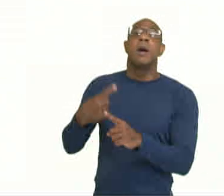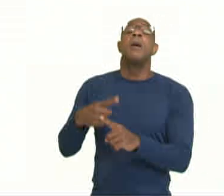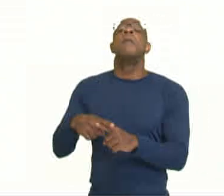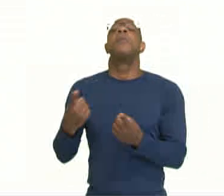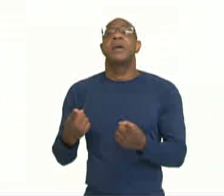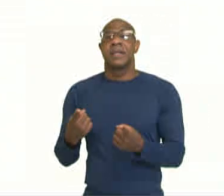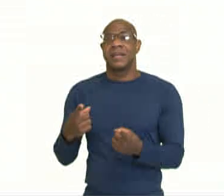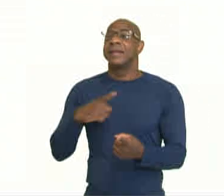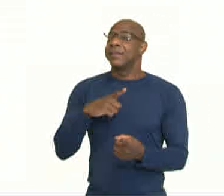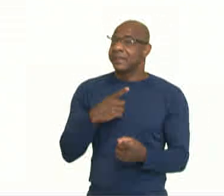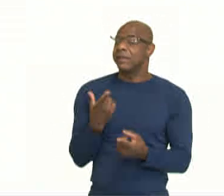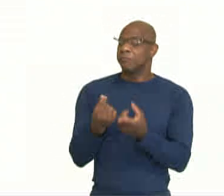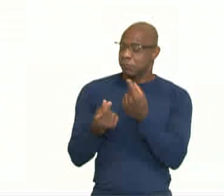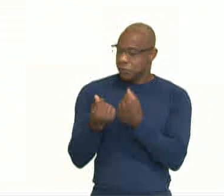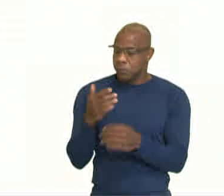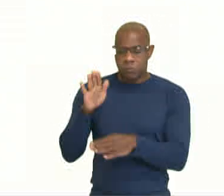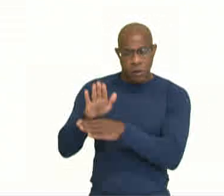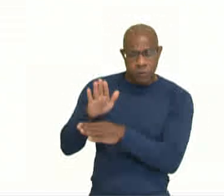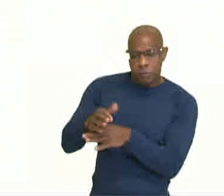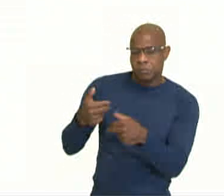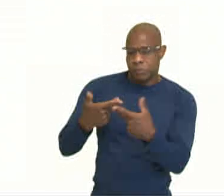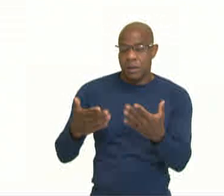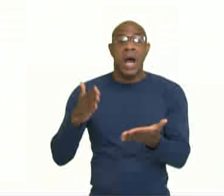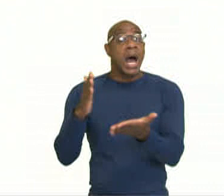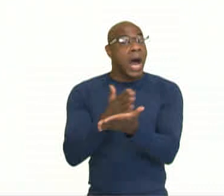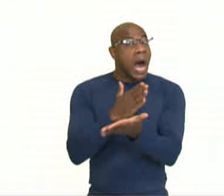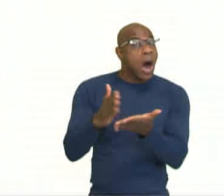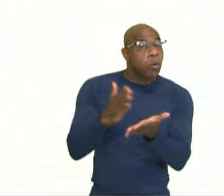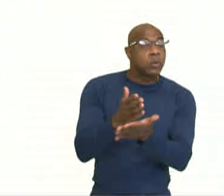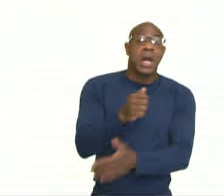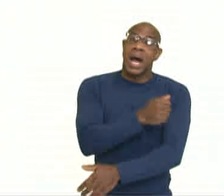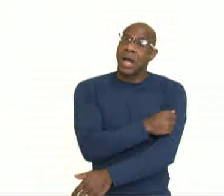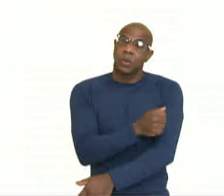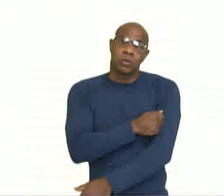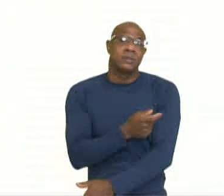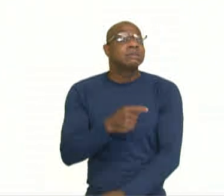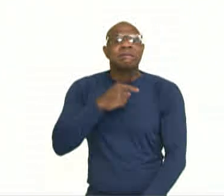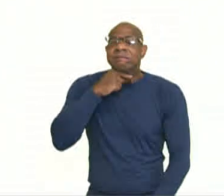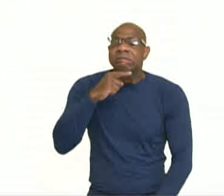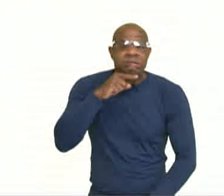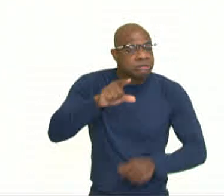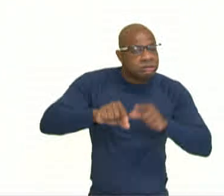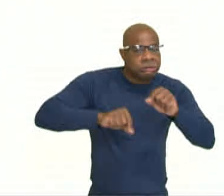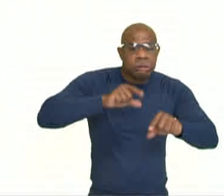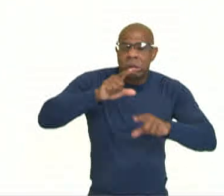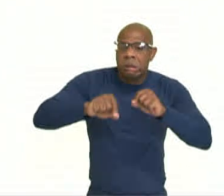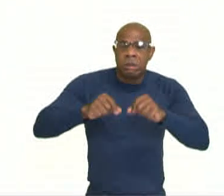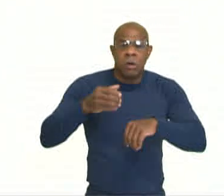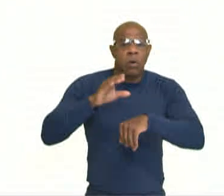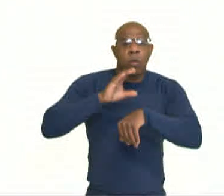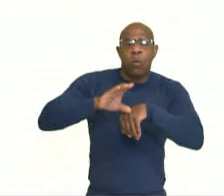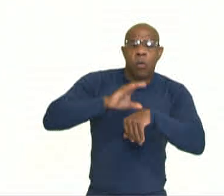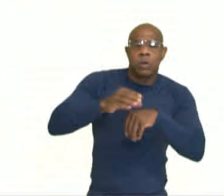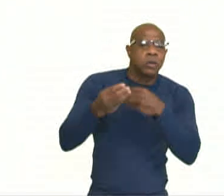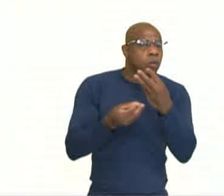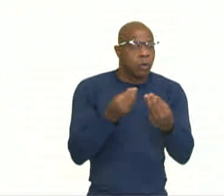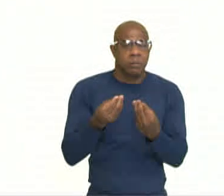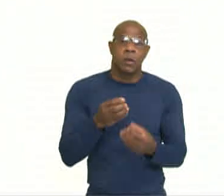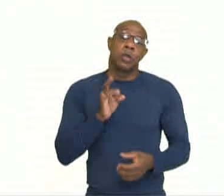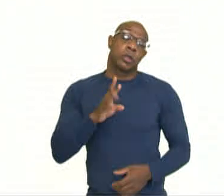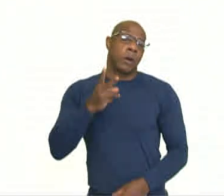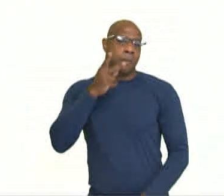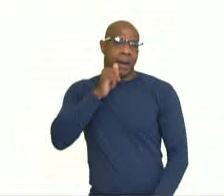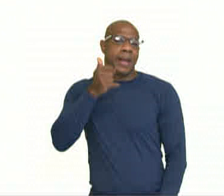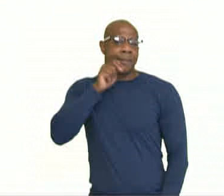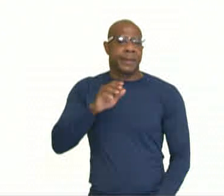típica da idade, alguns alunos são impedidos de escolher certos cursos. Os testes ajudam, mas estamos falando